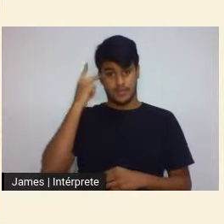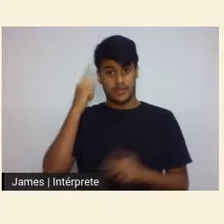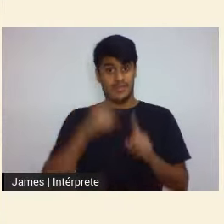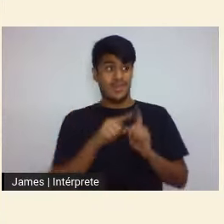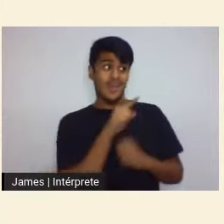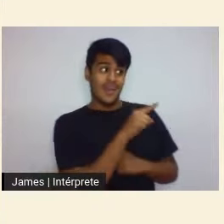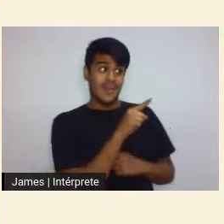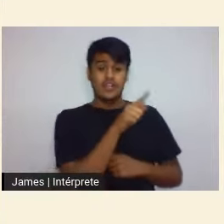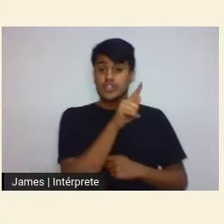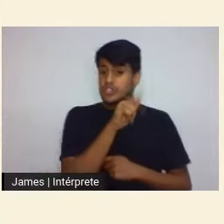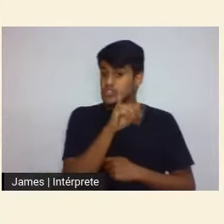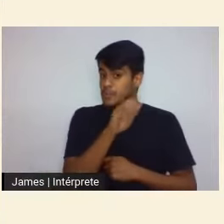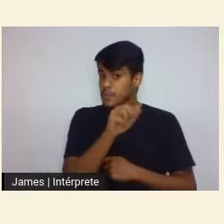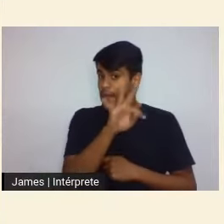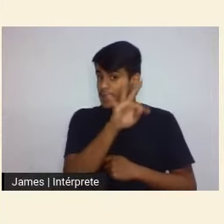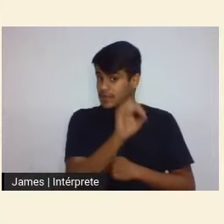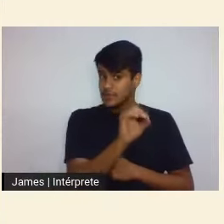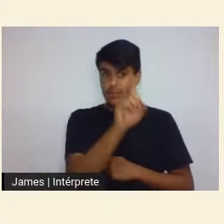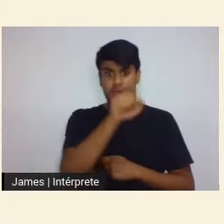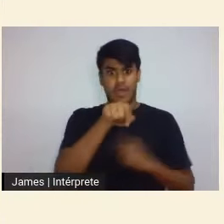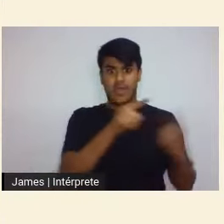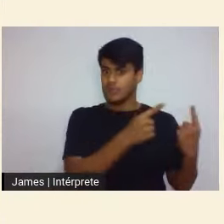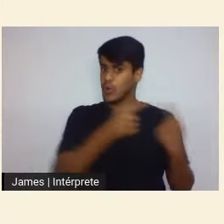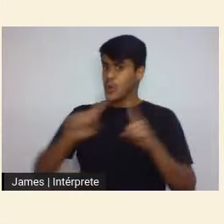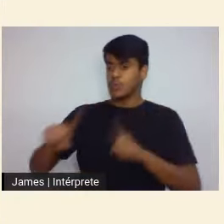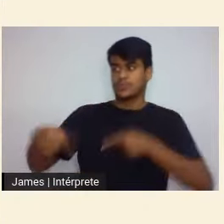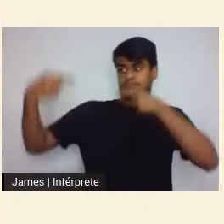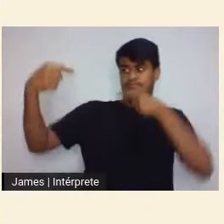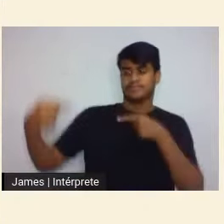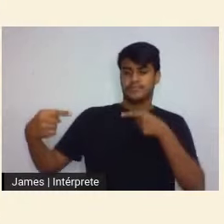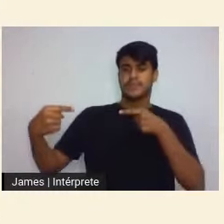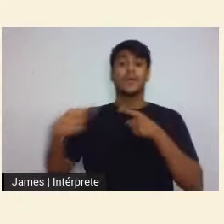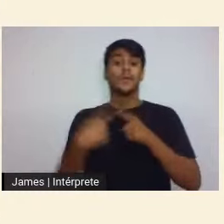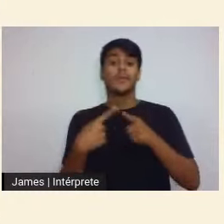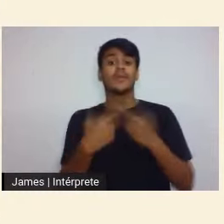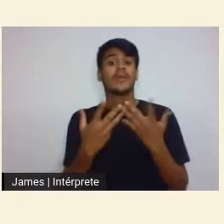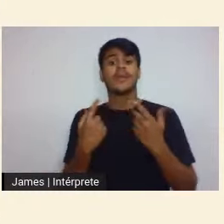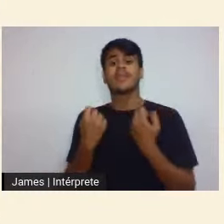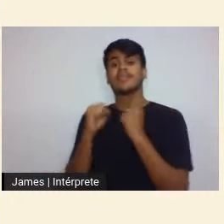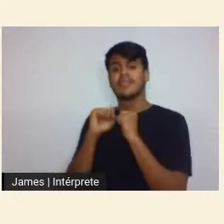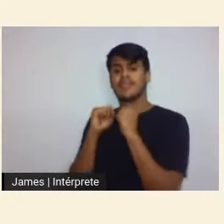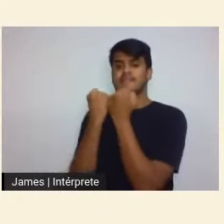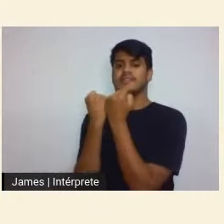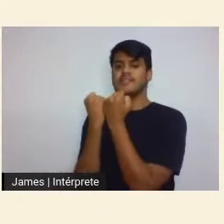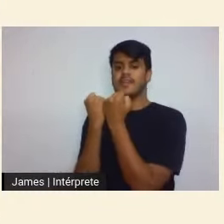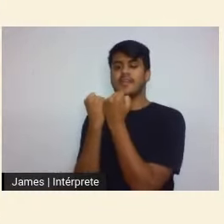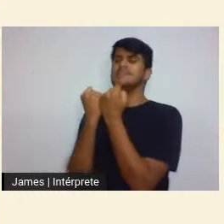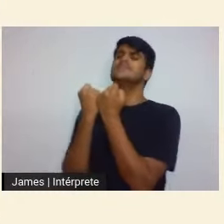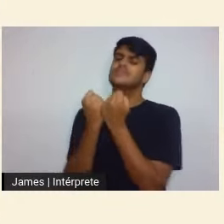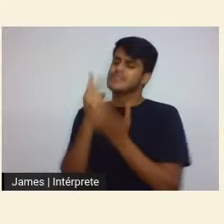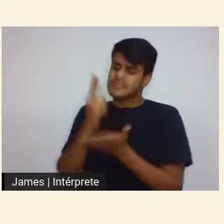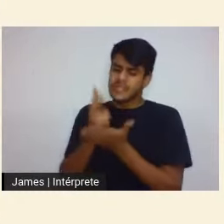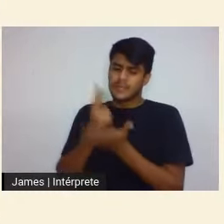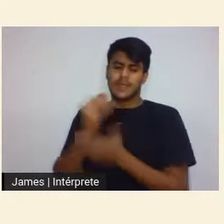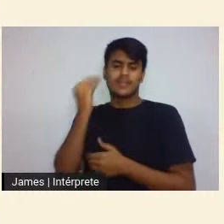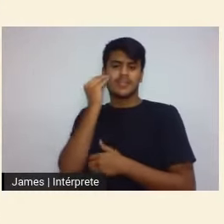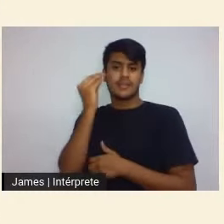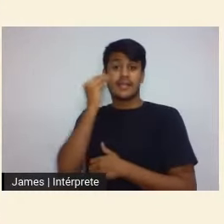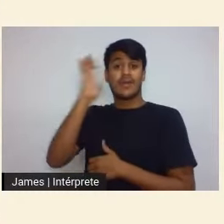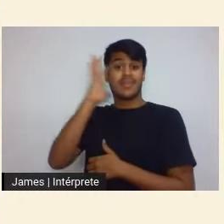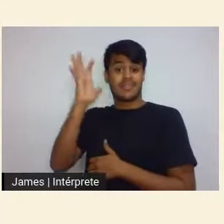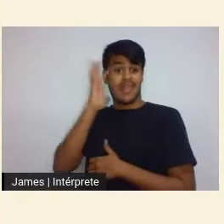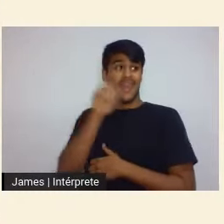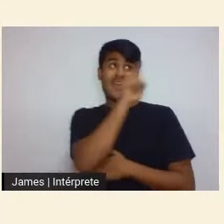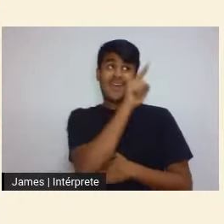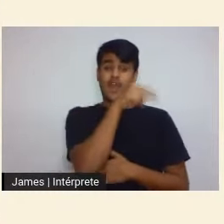se contrapõe a isso, né, defendendo justamente, se entrincheirando atrás da ideia de Nordeste.